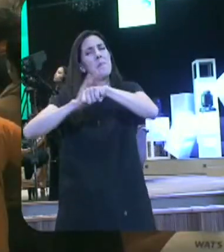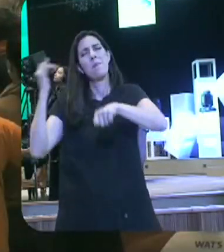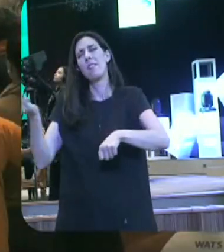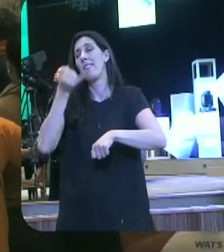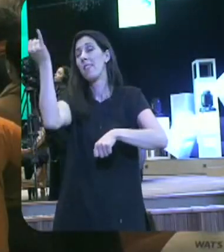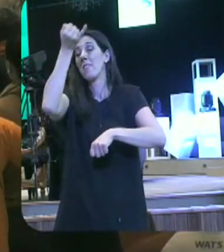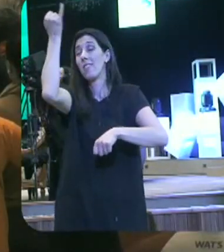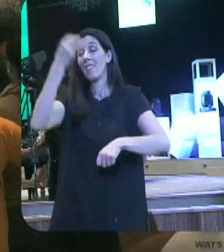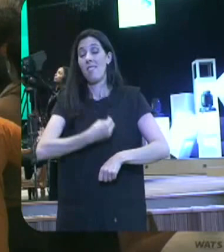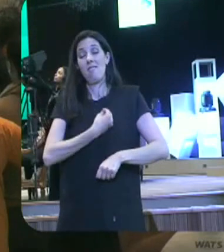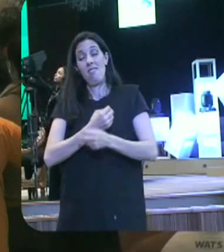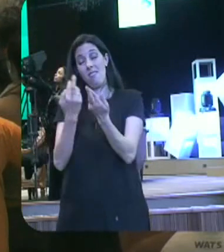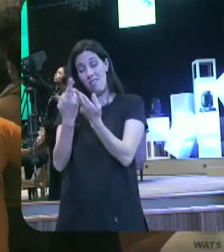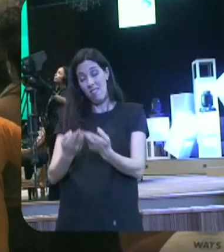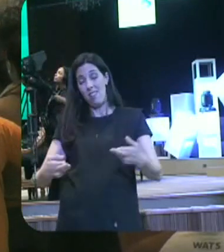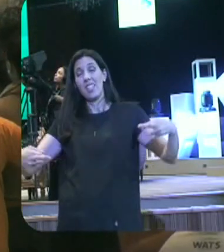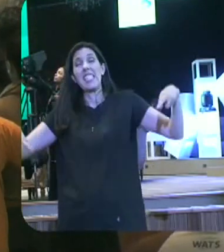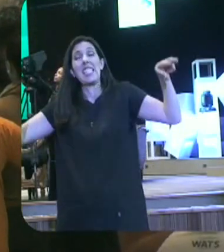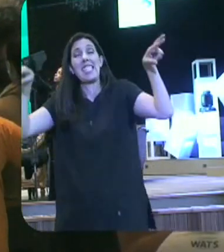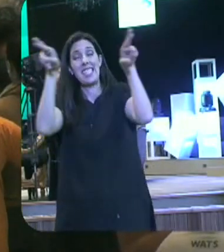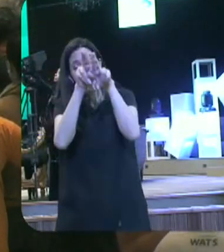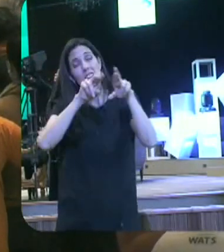haja